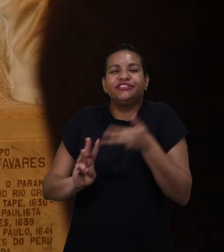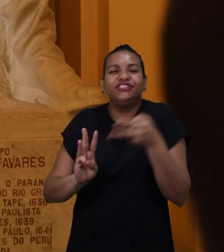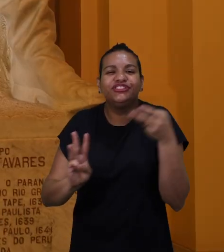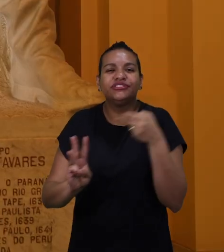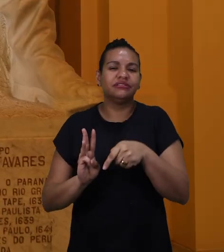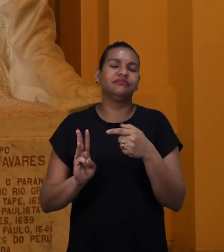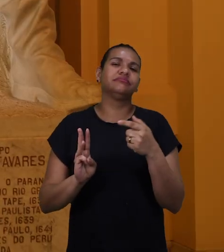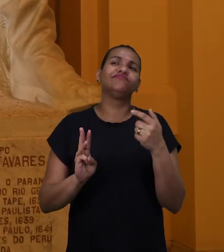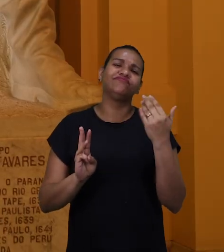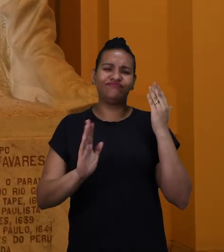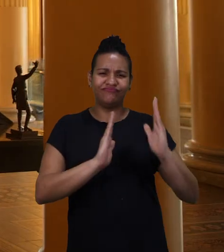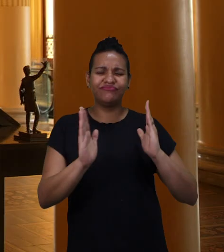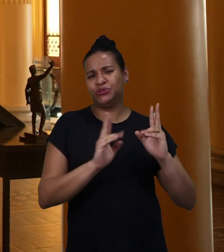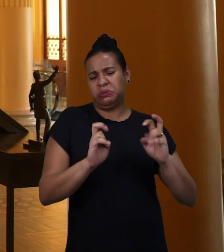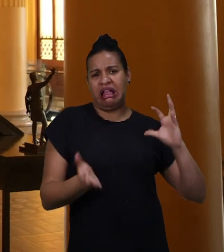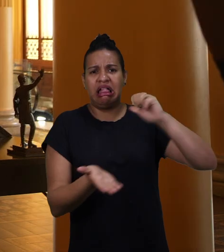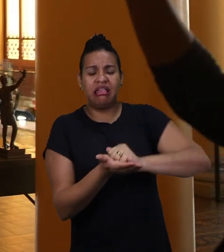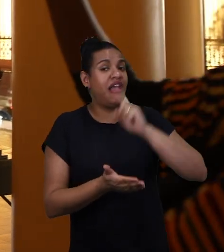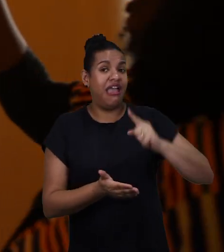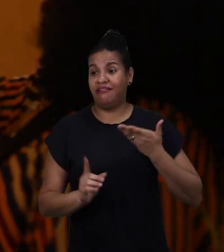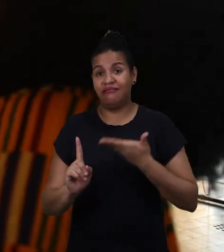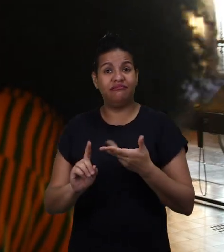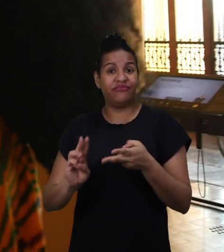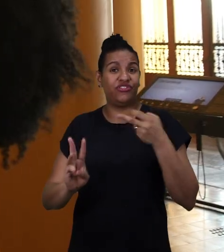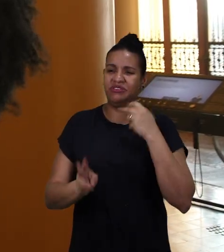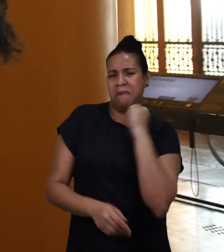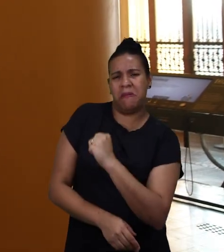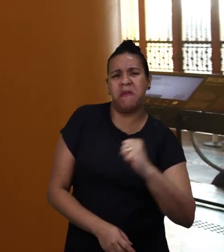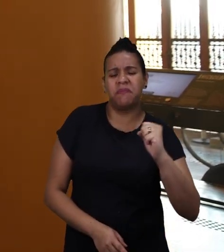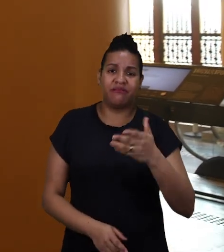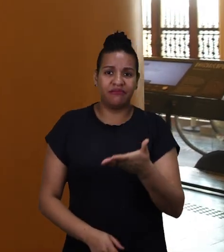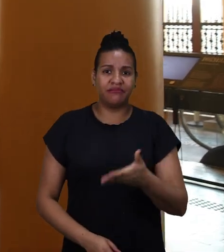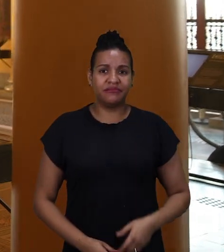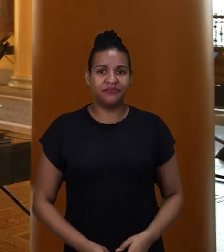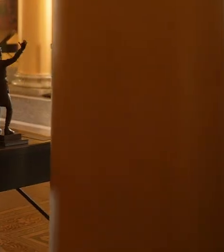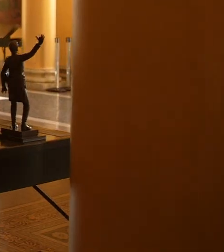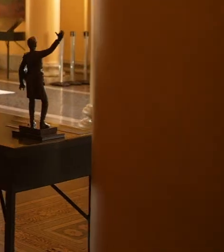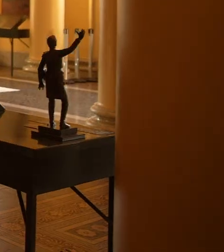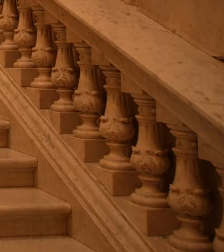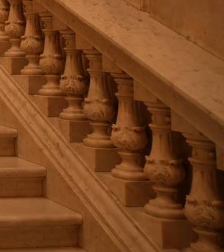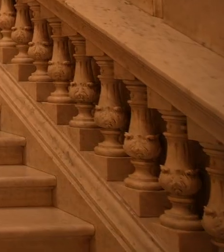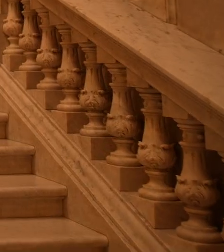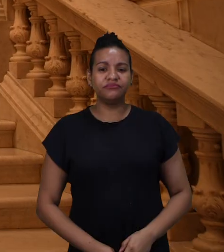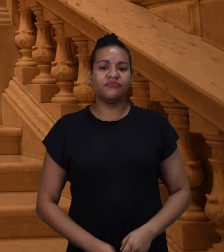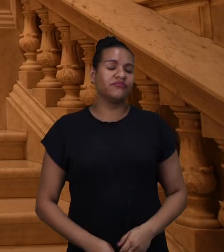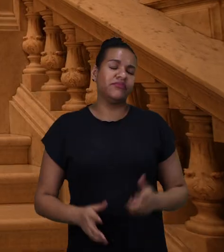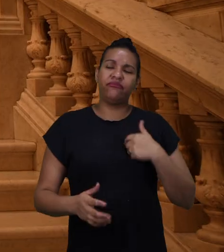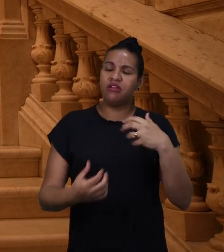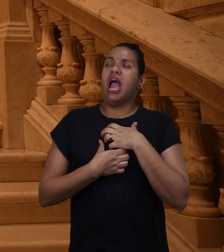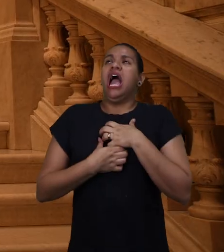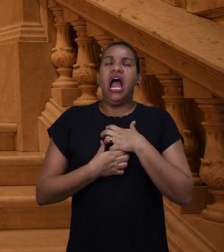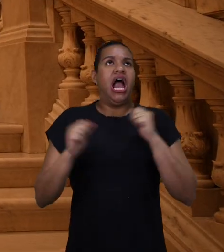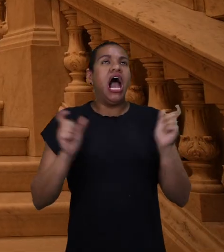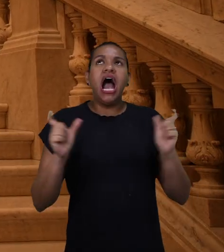processo genocídio. Uma mulher negra de pele retinta e cabelos crespos filma com um celular. Foi um